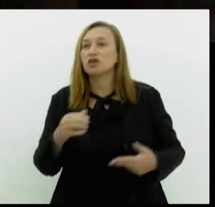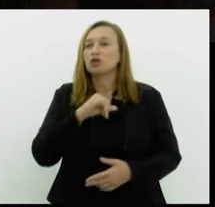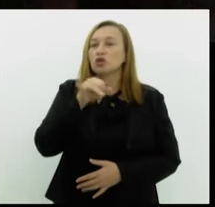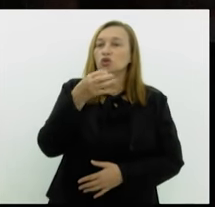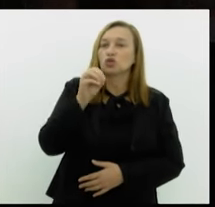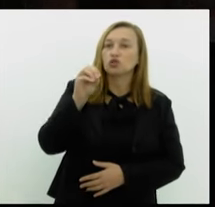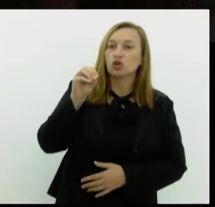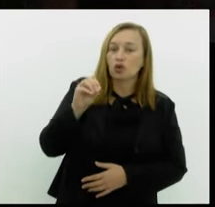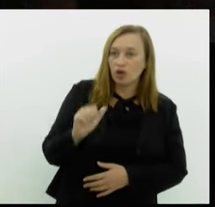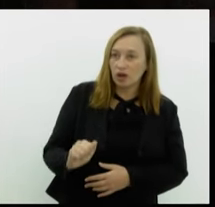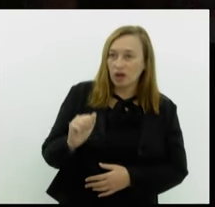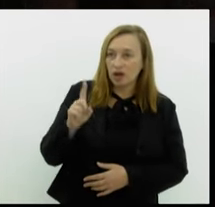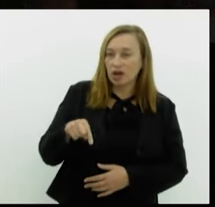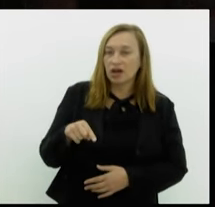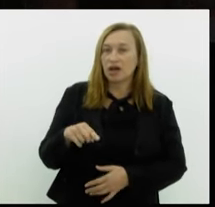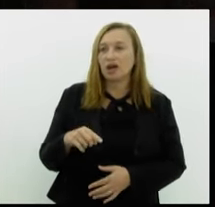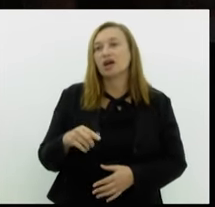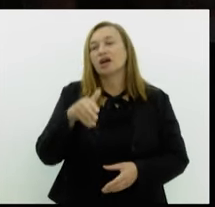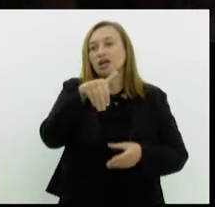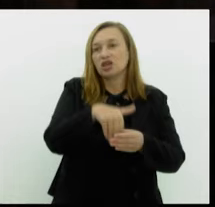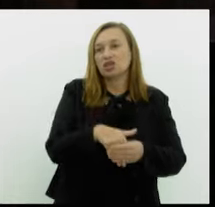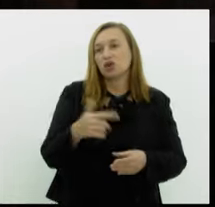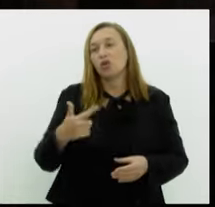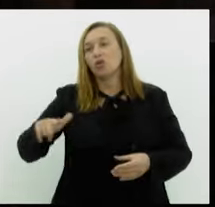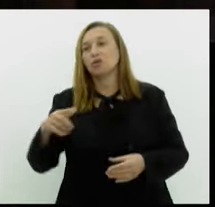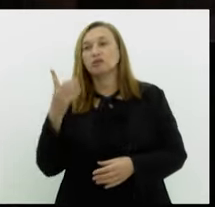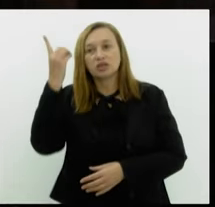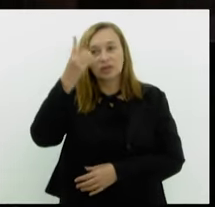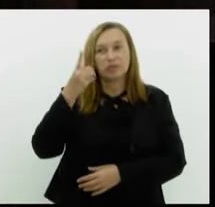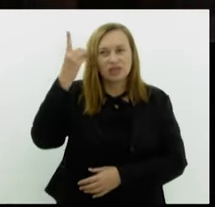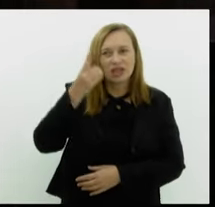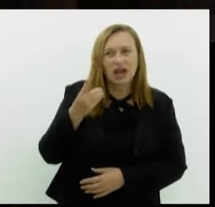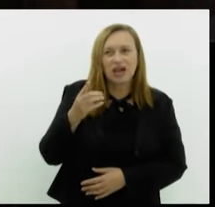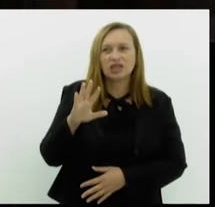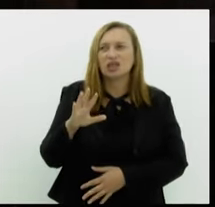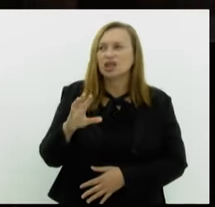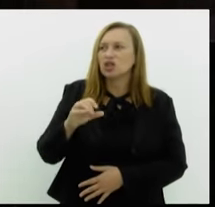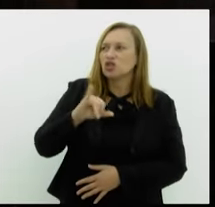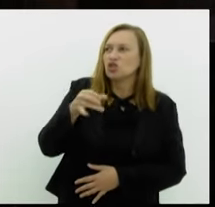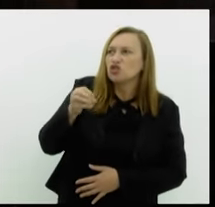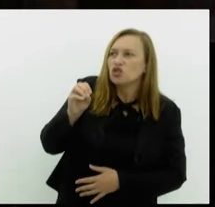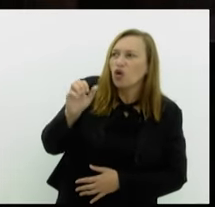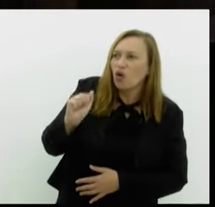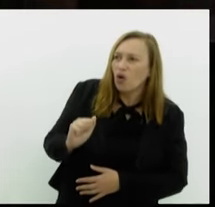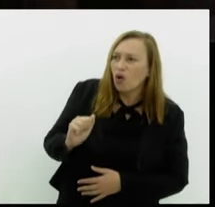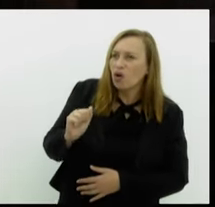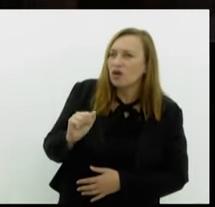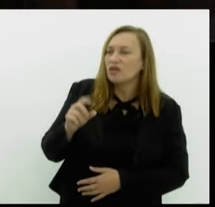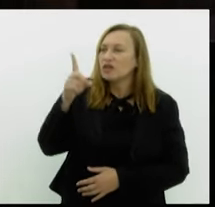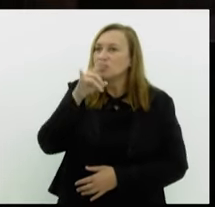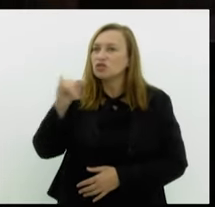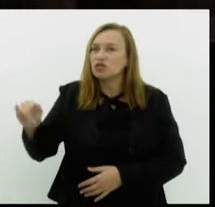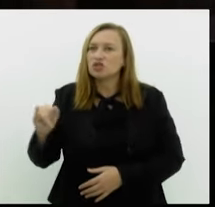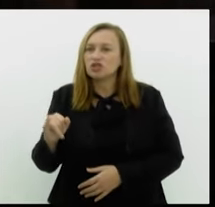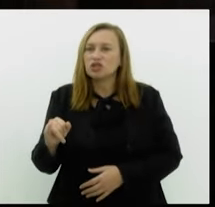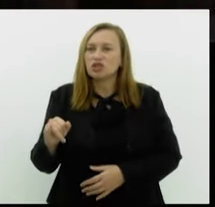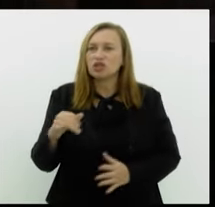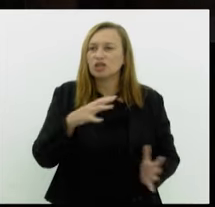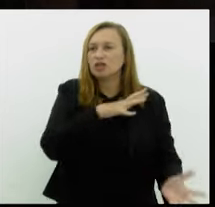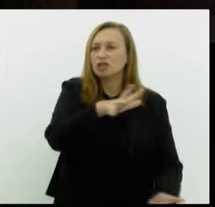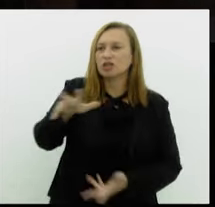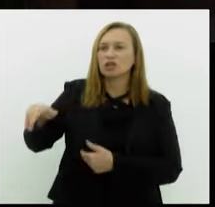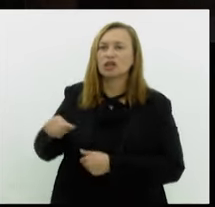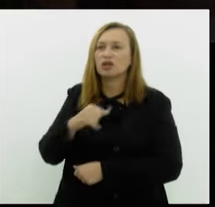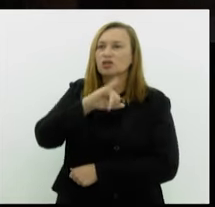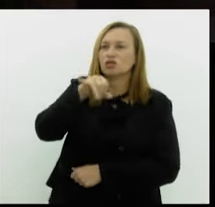de eleger pelo menos um ou outro deputado que deve estar dizendo, coitado do Joca, vamos fazer o Dia Internacional do Joca.